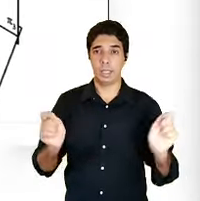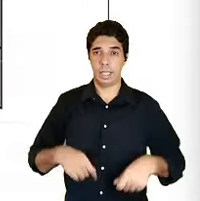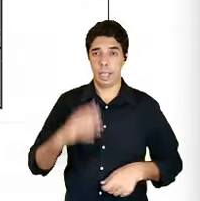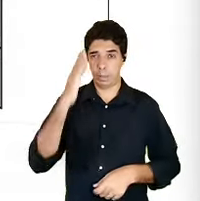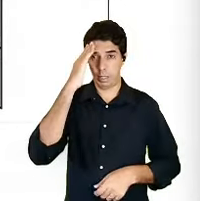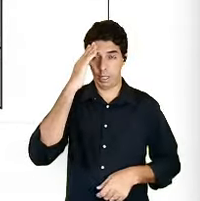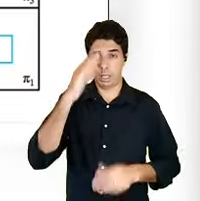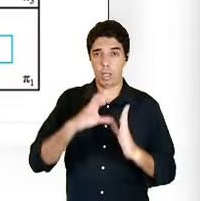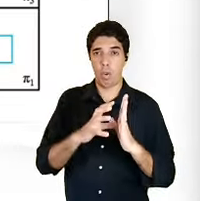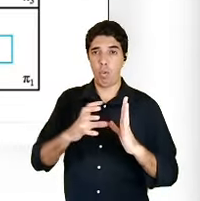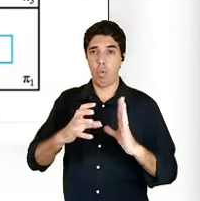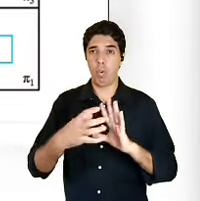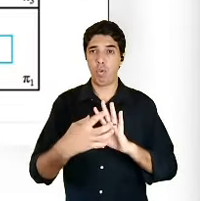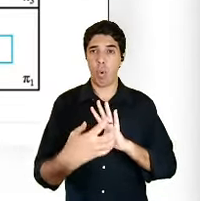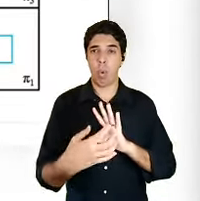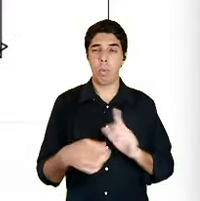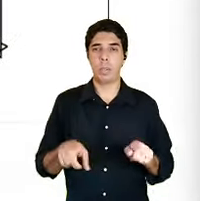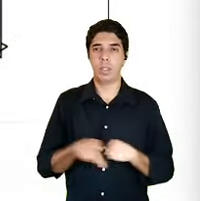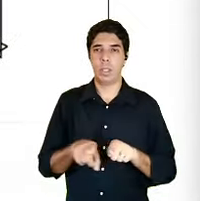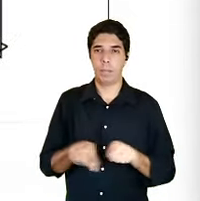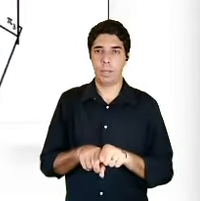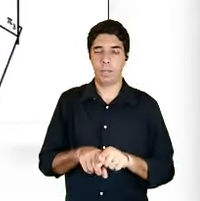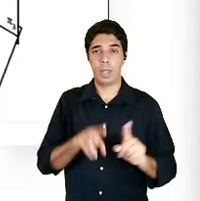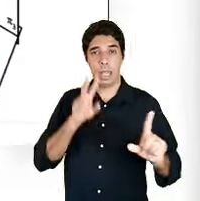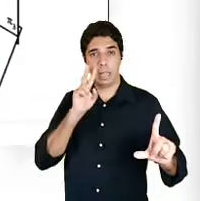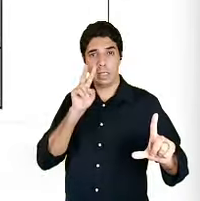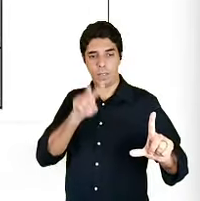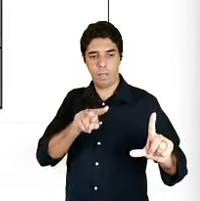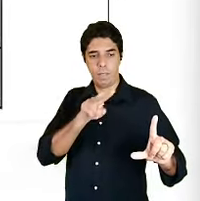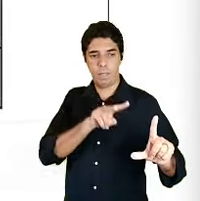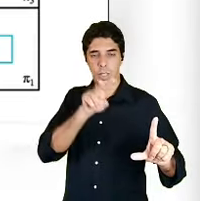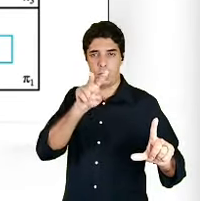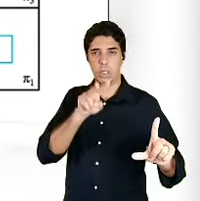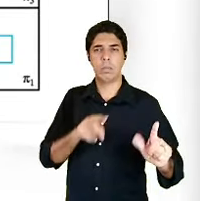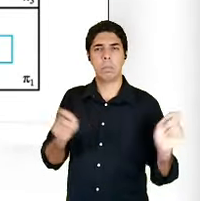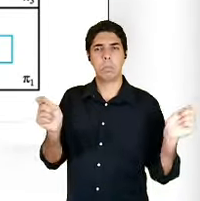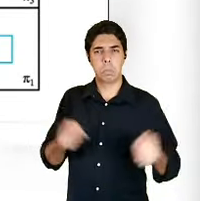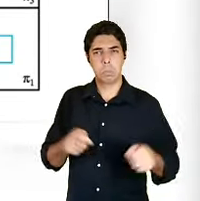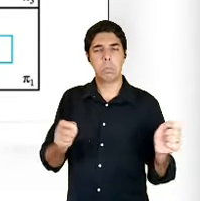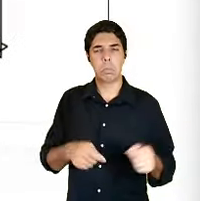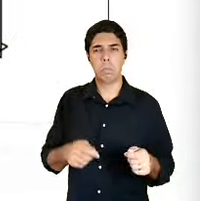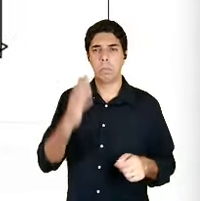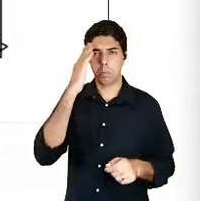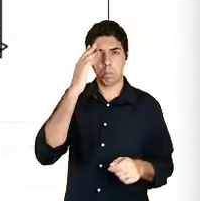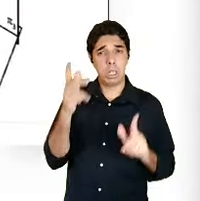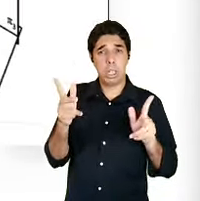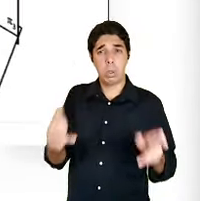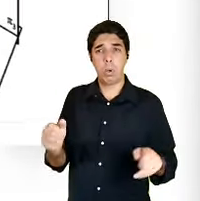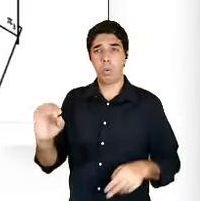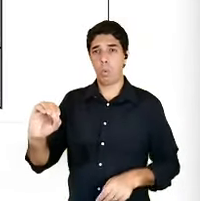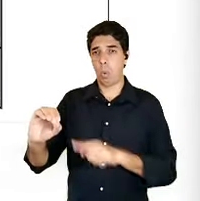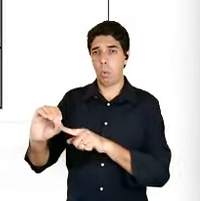nosso objeto representado. Ou seja, olhar as vistas e saber que elas representam o mesmo